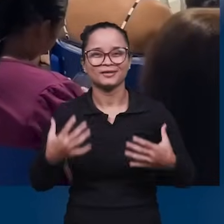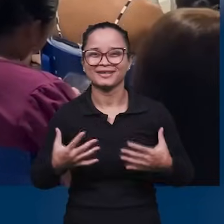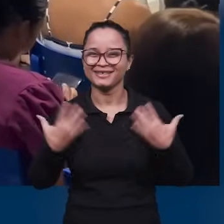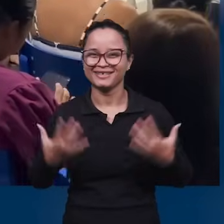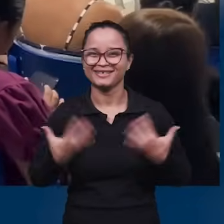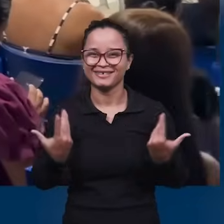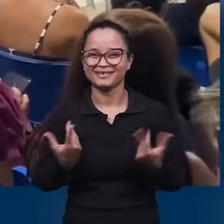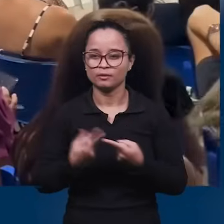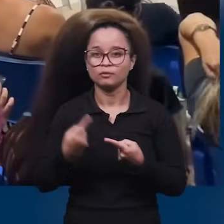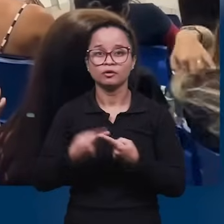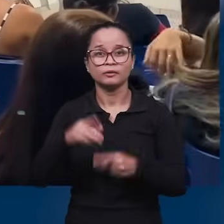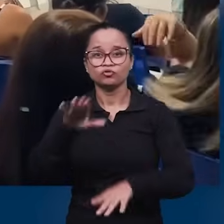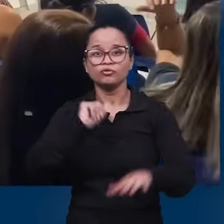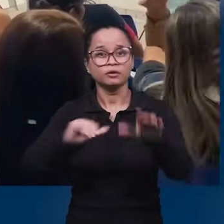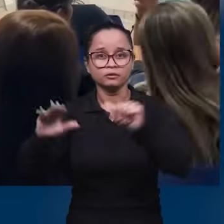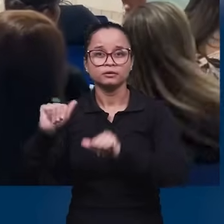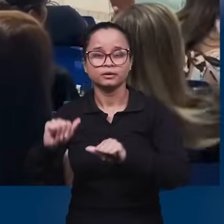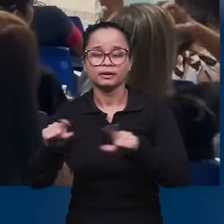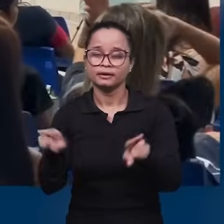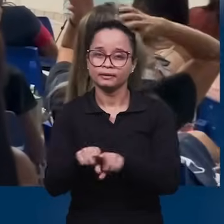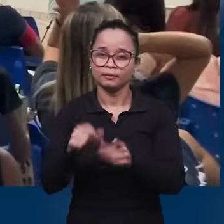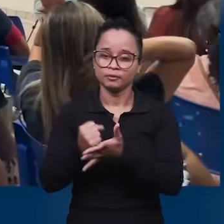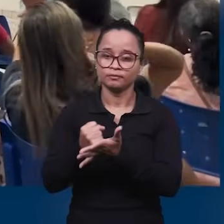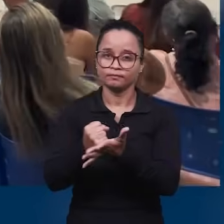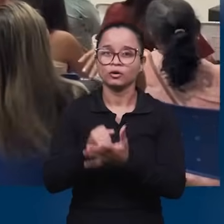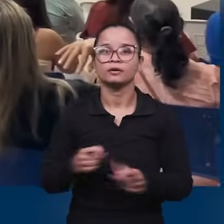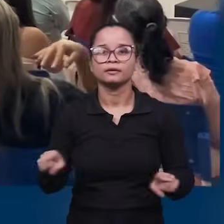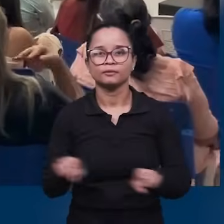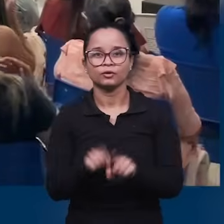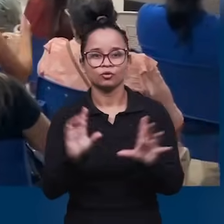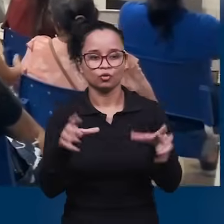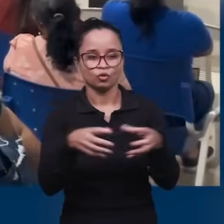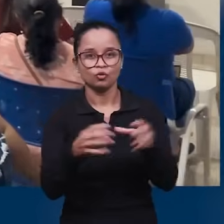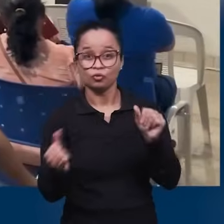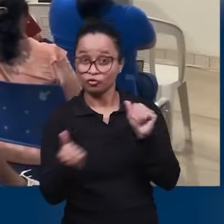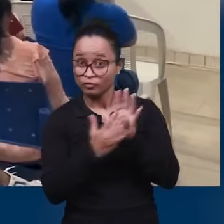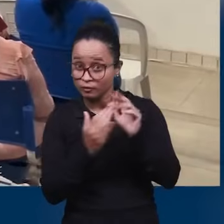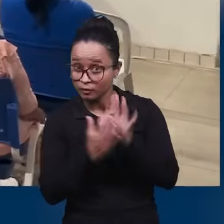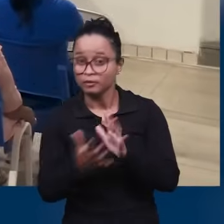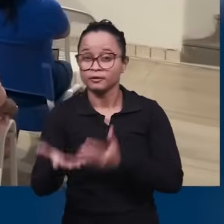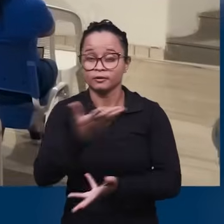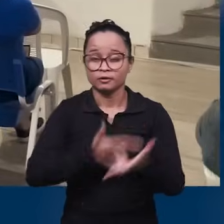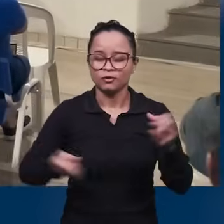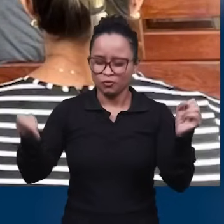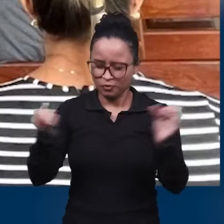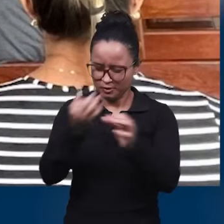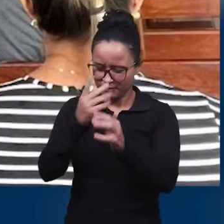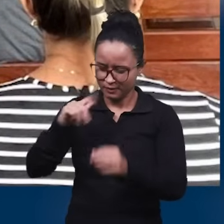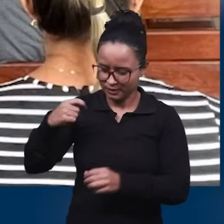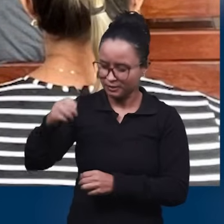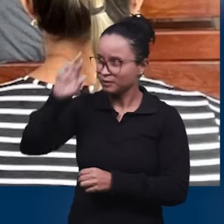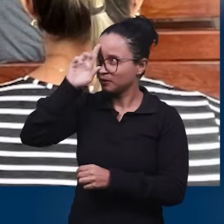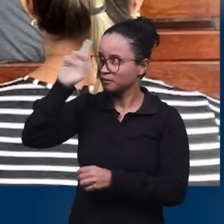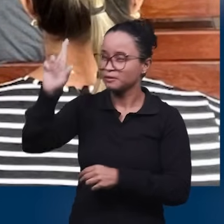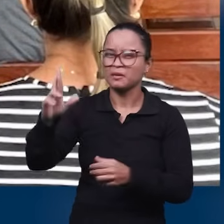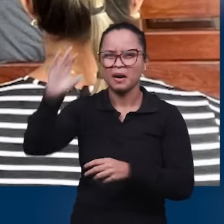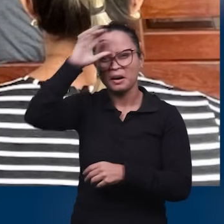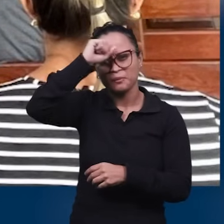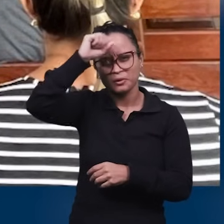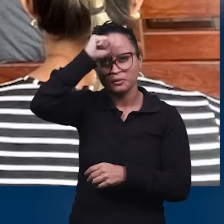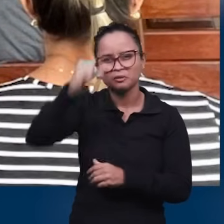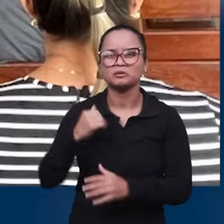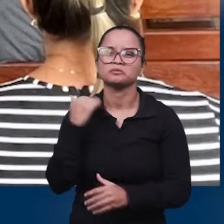convocação e pelo atendimento dos grupos de louvor, participando, glorificando o Senhor, aprendendo, sendo